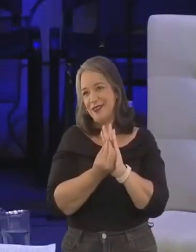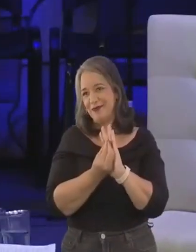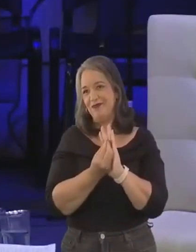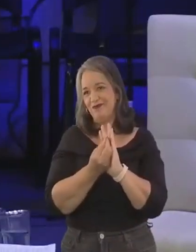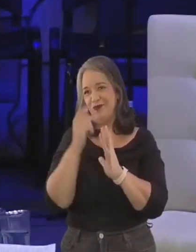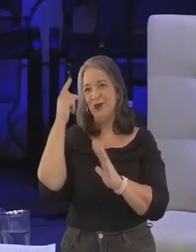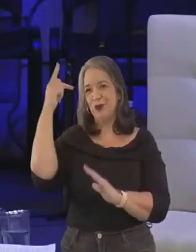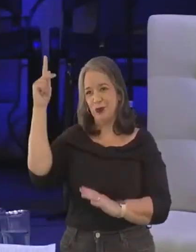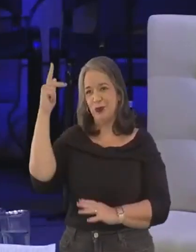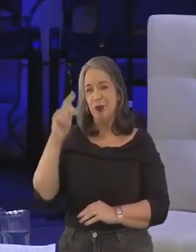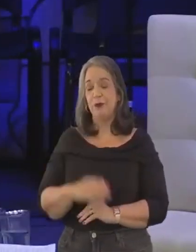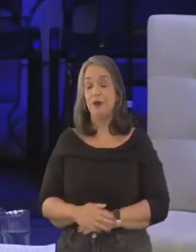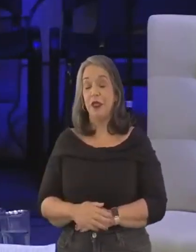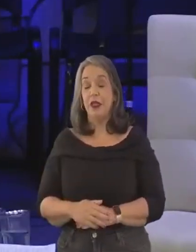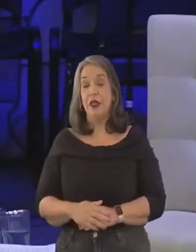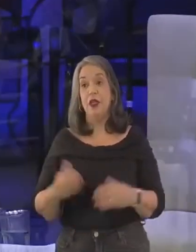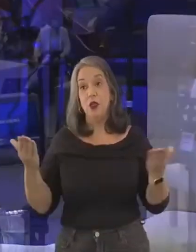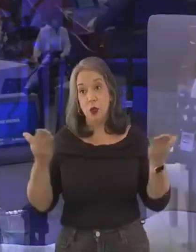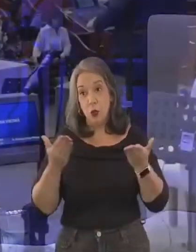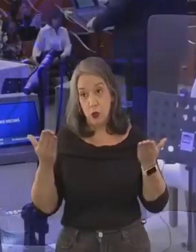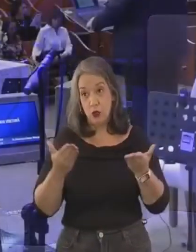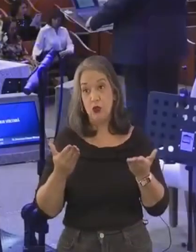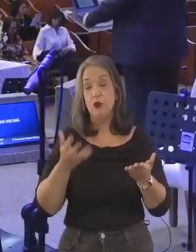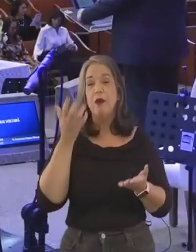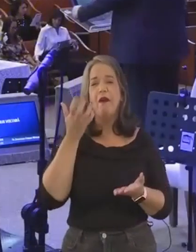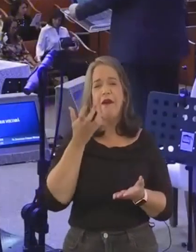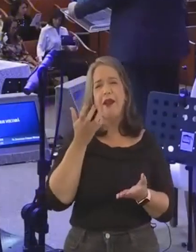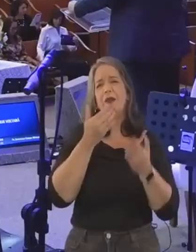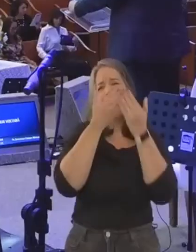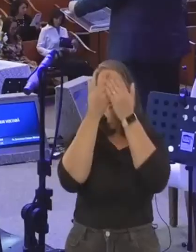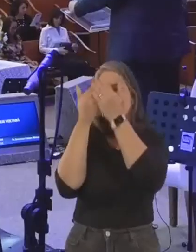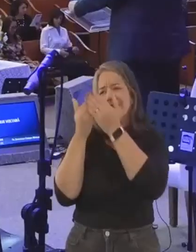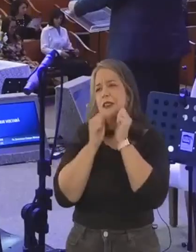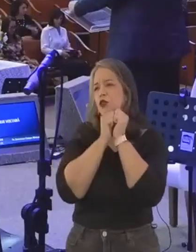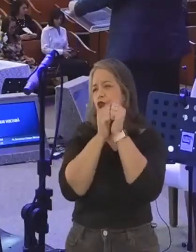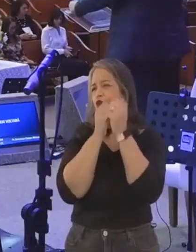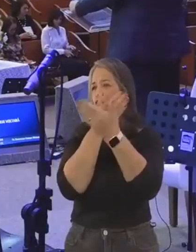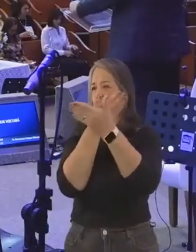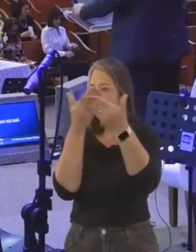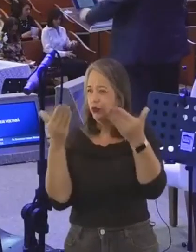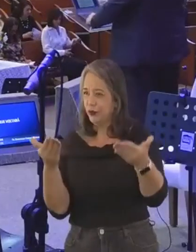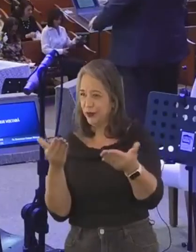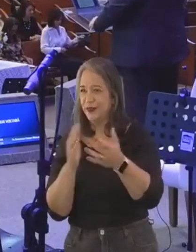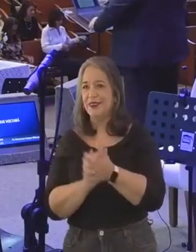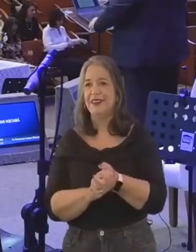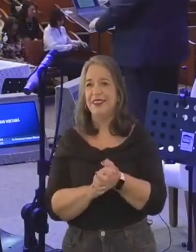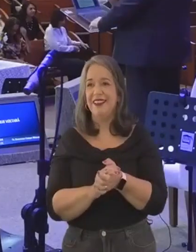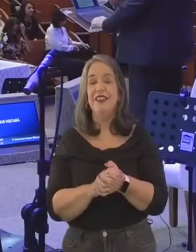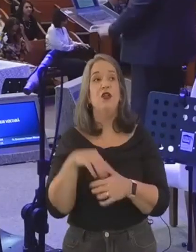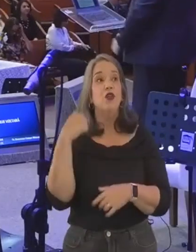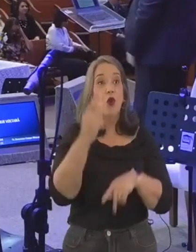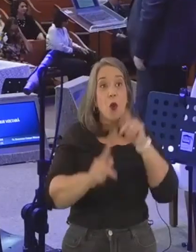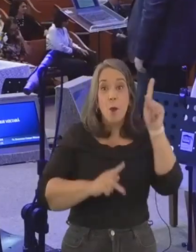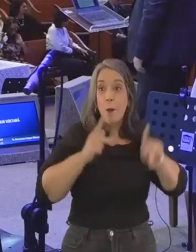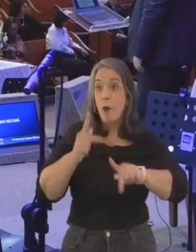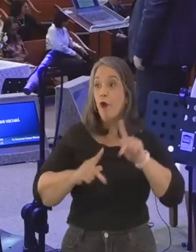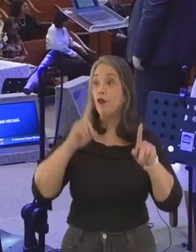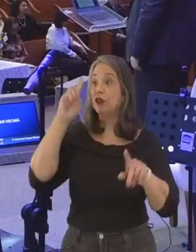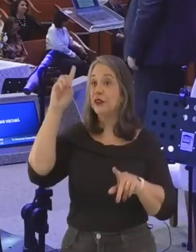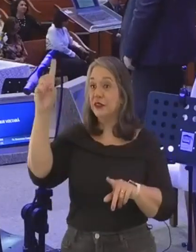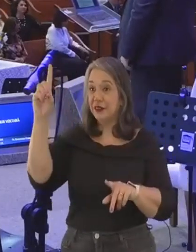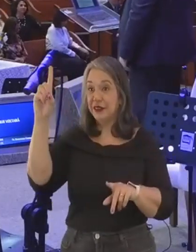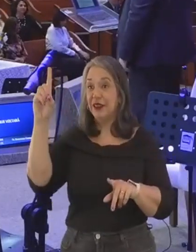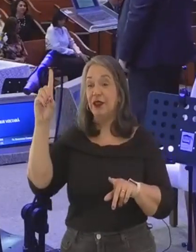de brevemente compartilhar com os irmãos para a edificação do povo de Deus que se encontra neste momento aqui. Atos